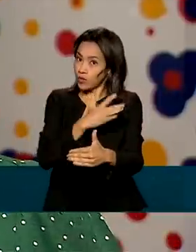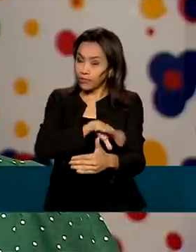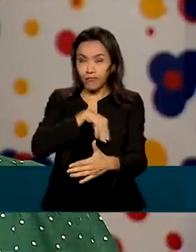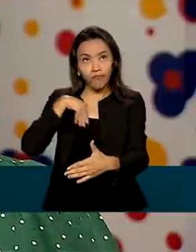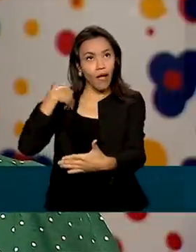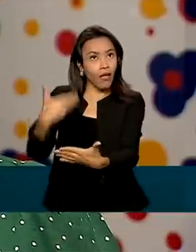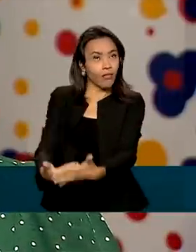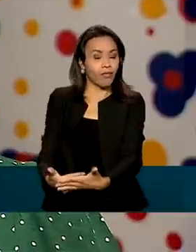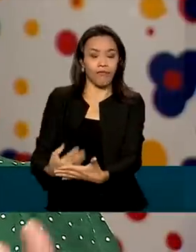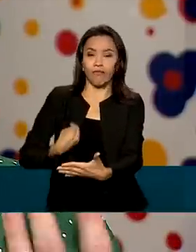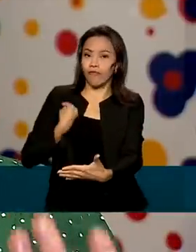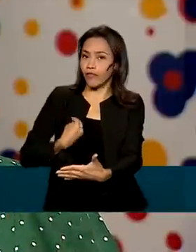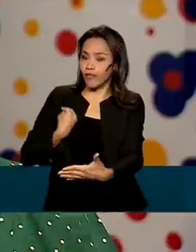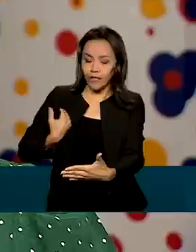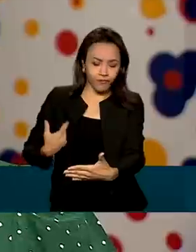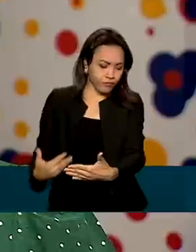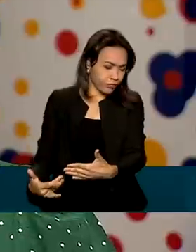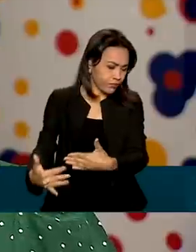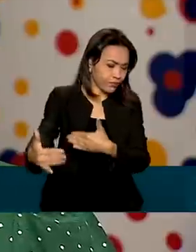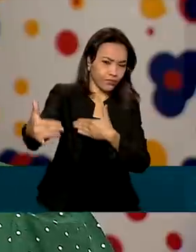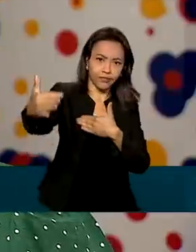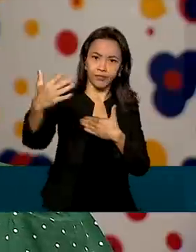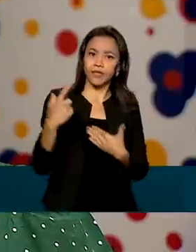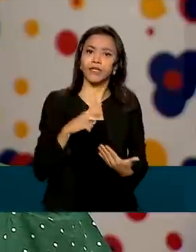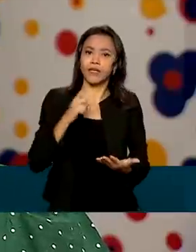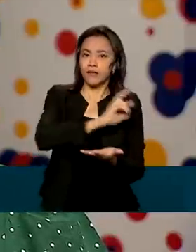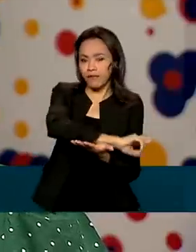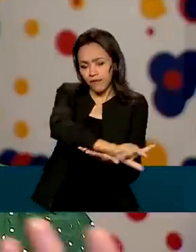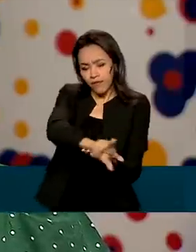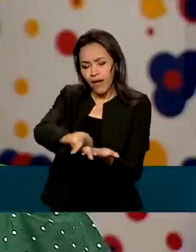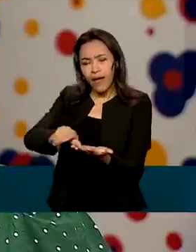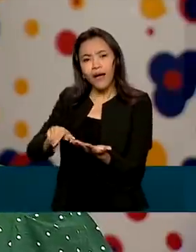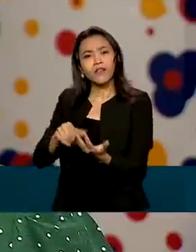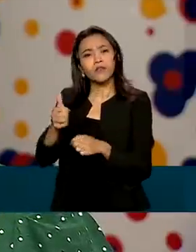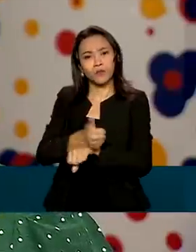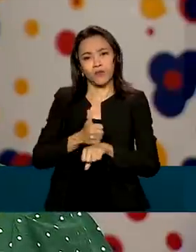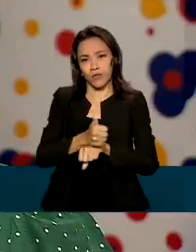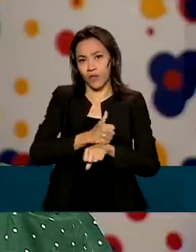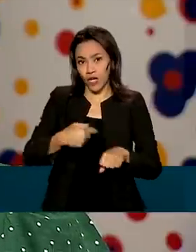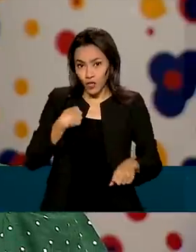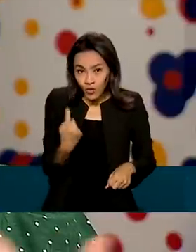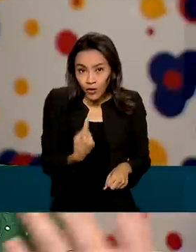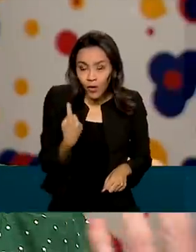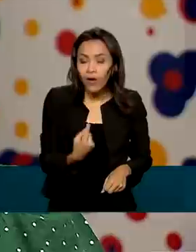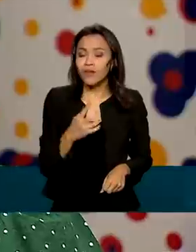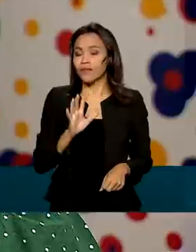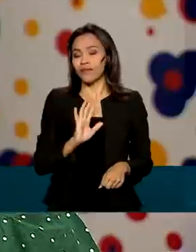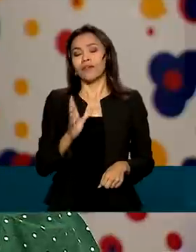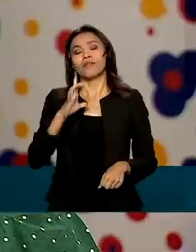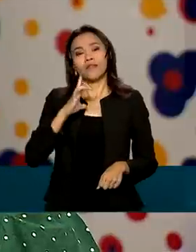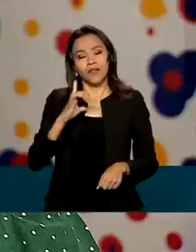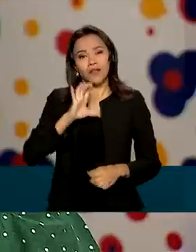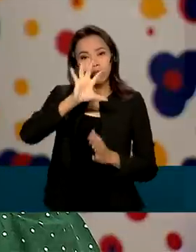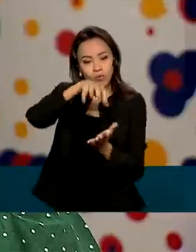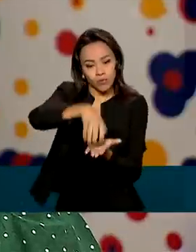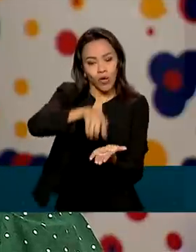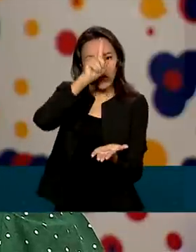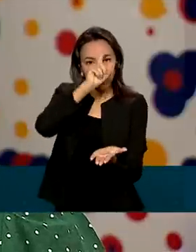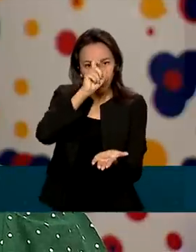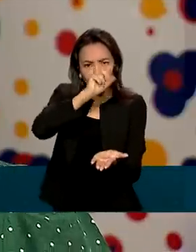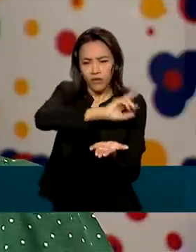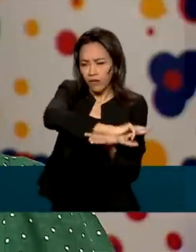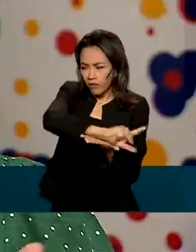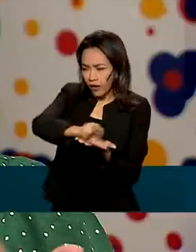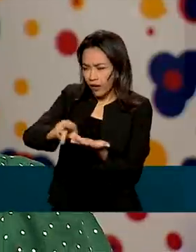é um tratamento que é feito de modo multidisciplinar. Então, ninguém faz nada sozinho. Então, nós somos um ambulatório multidisciplinar